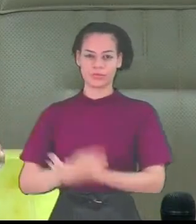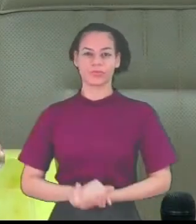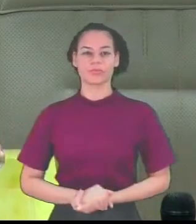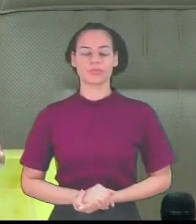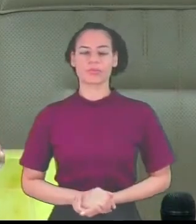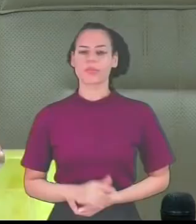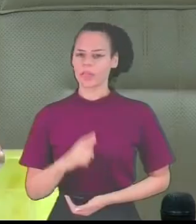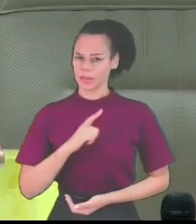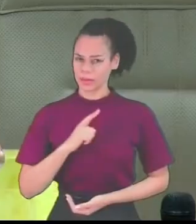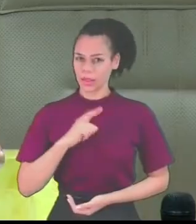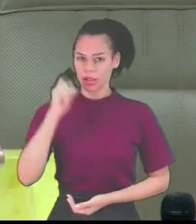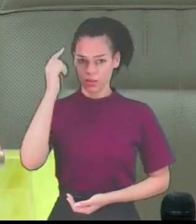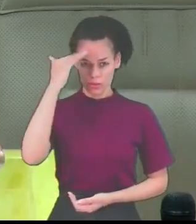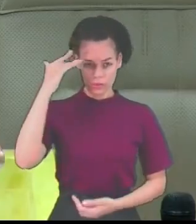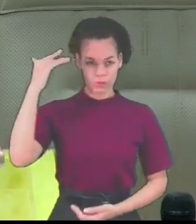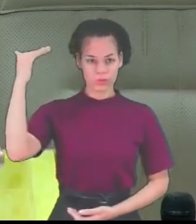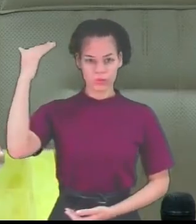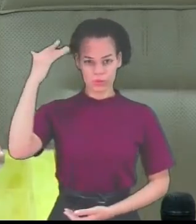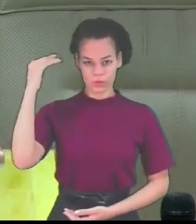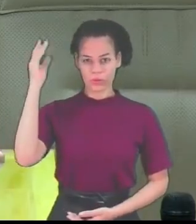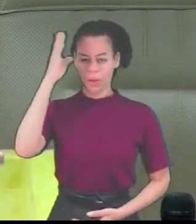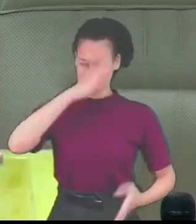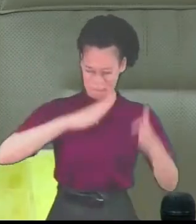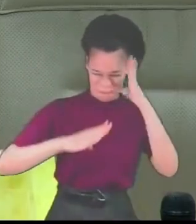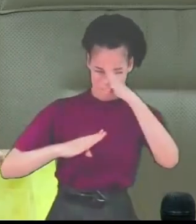não existem sonhos malignos